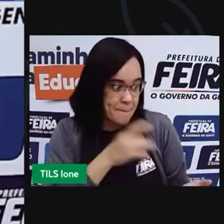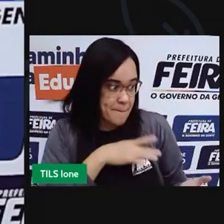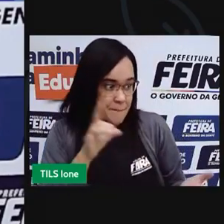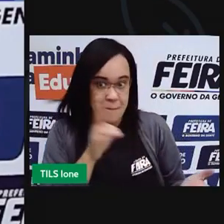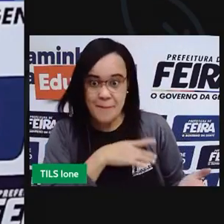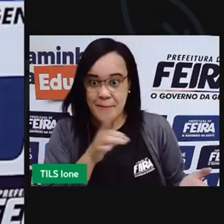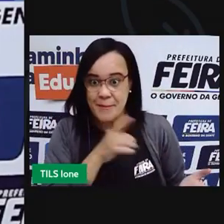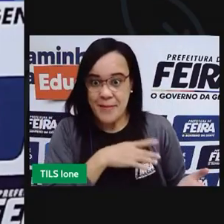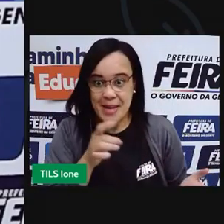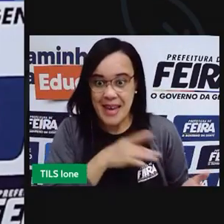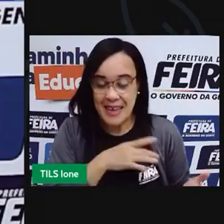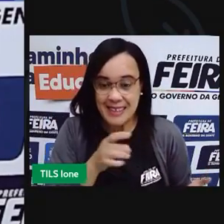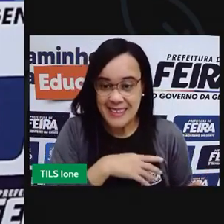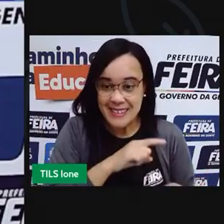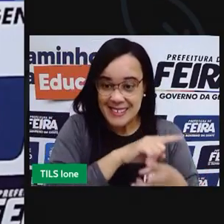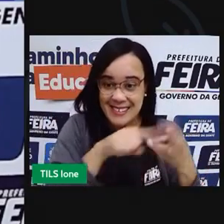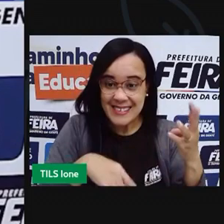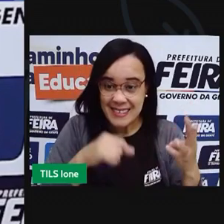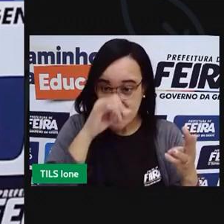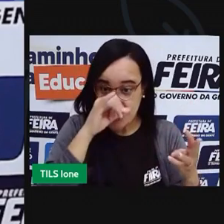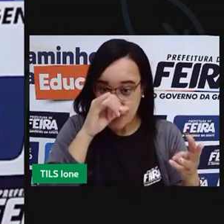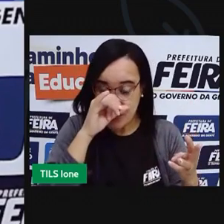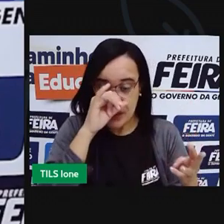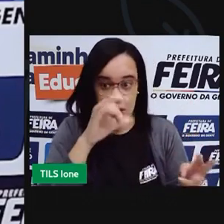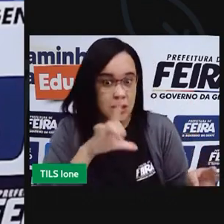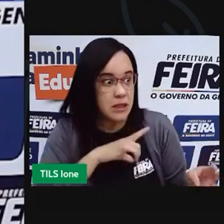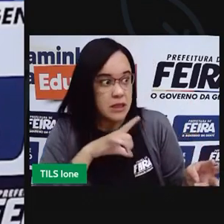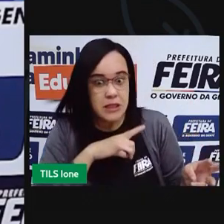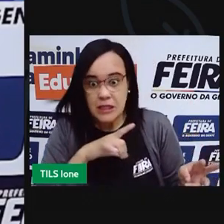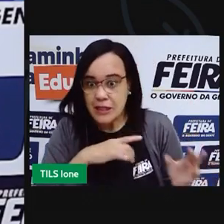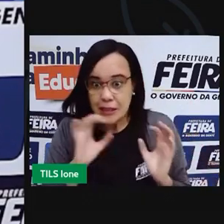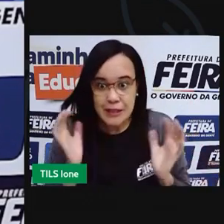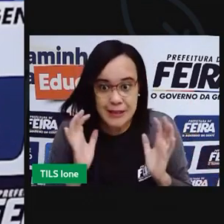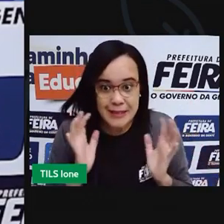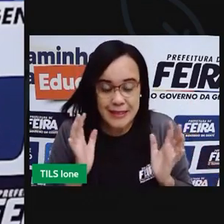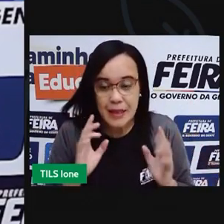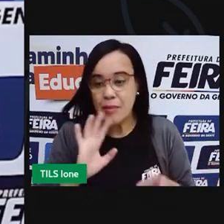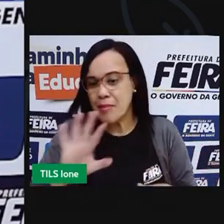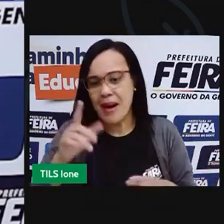releitura, a gente vê os porquinhos brincando com o lobo.